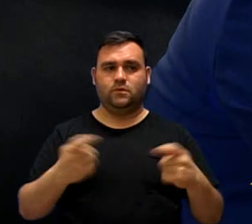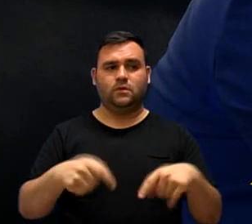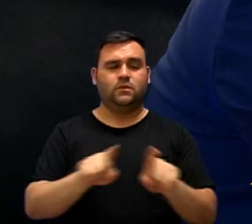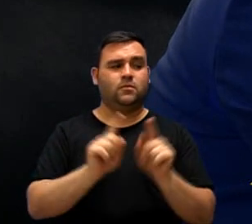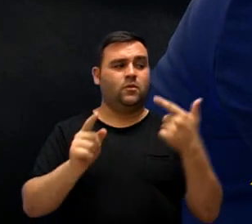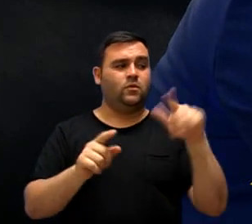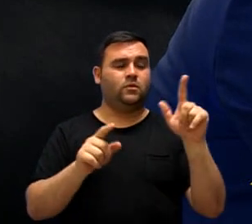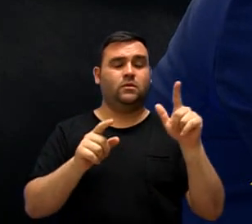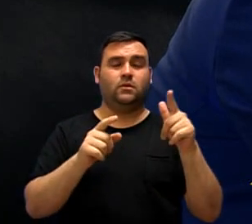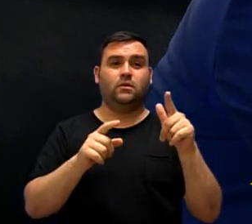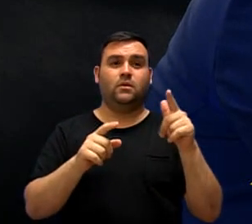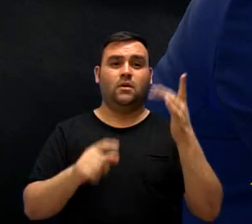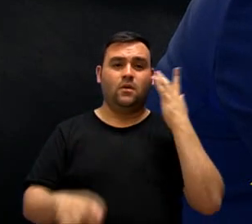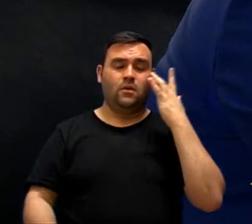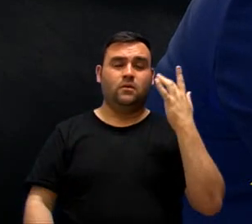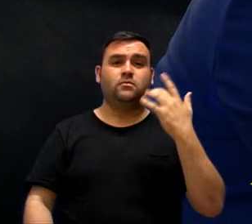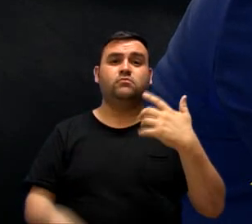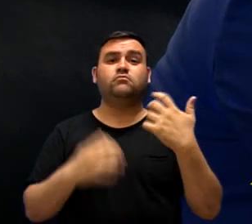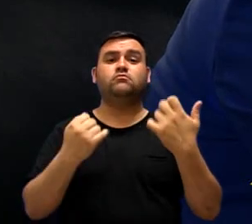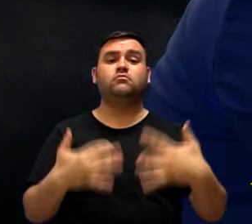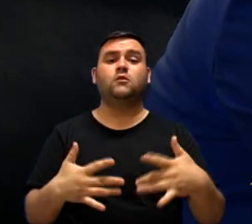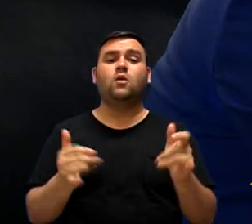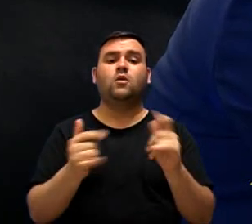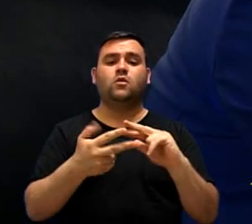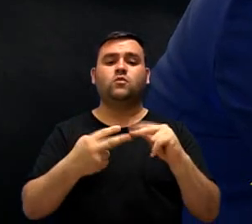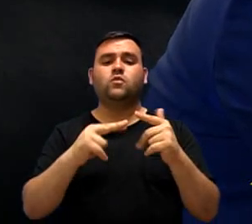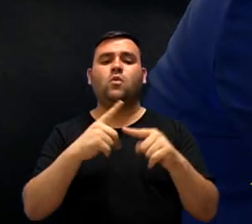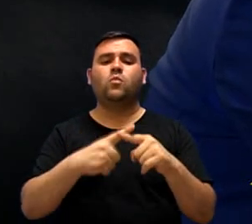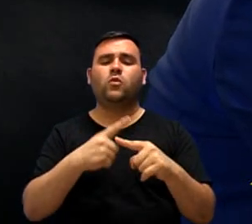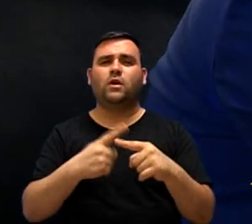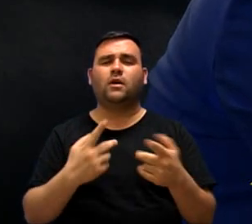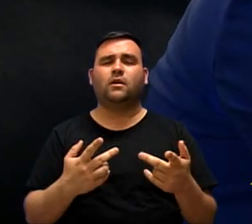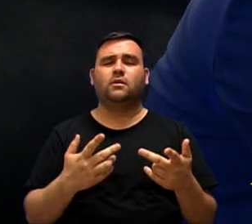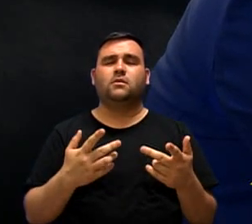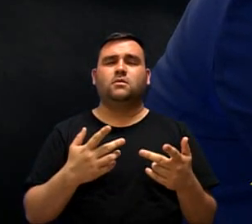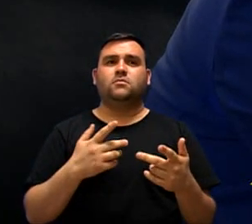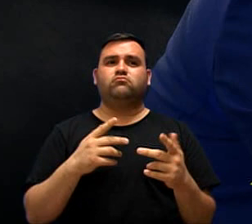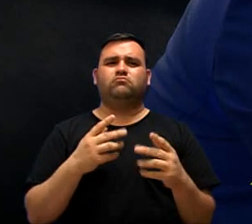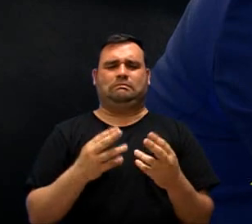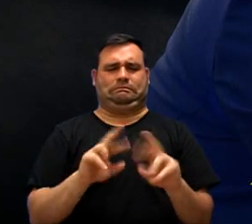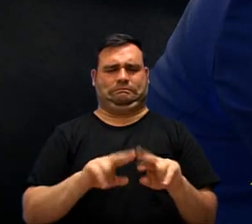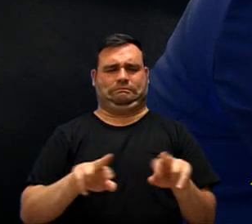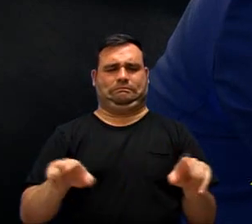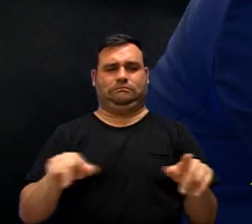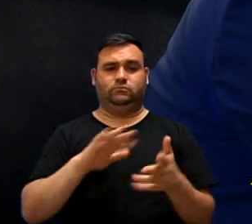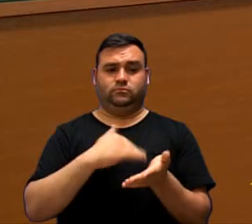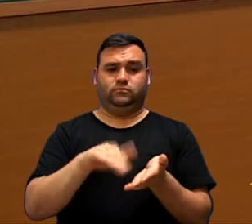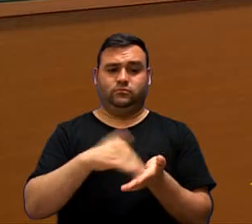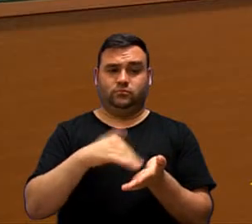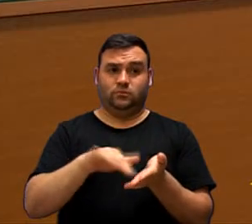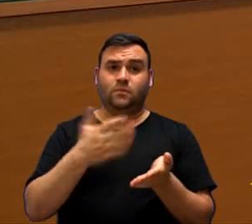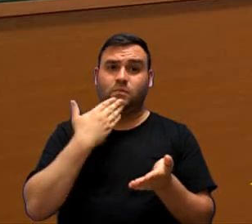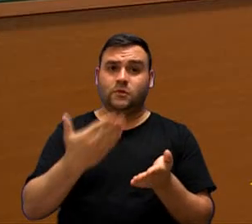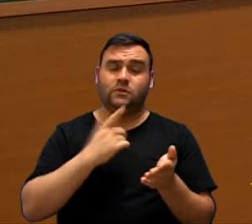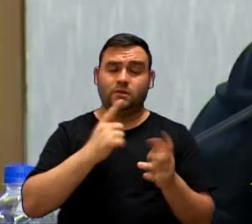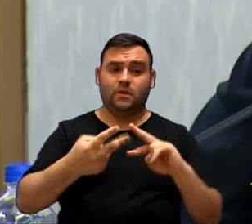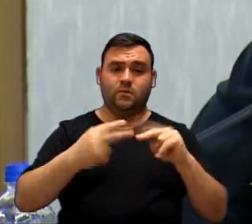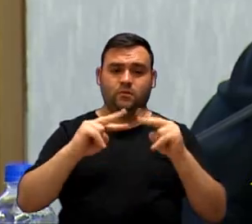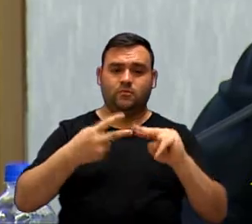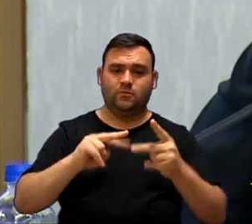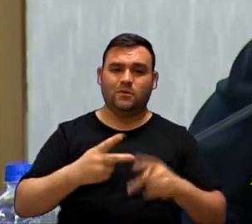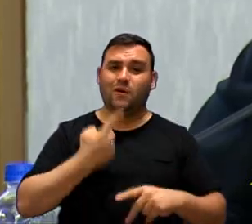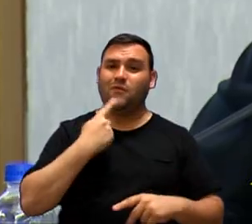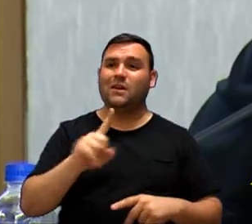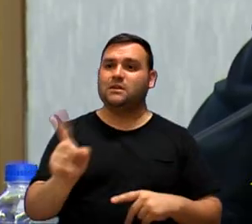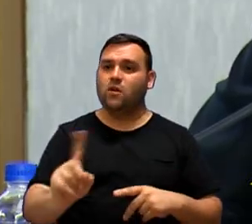outra coisa, acho que o João... Qual a justificativa da inversão, vereador? Sabe por quê? Vários os secretários hoje pediram as inversões e eu